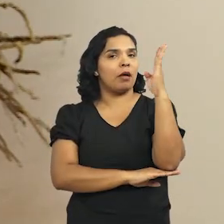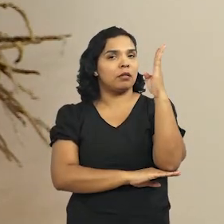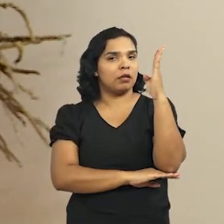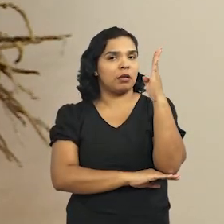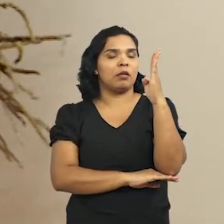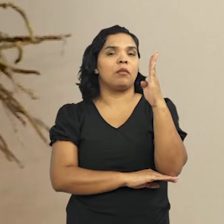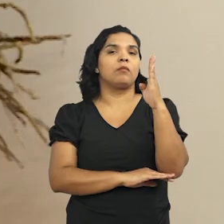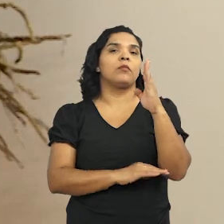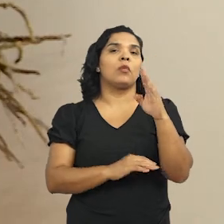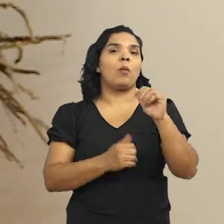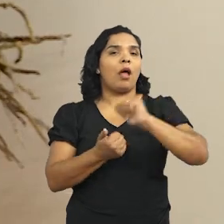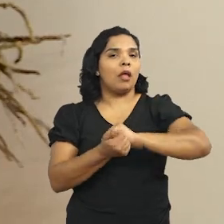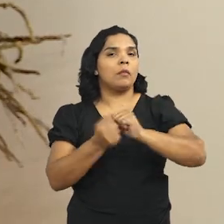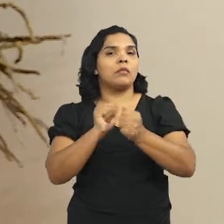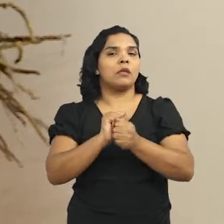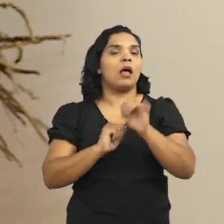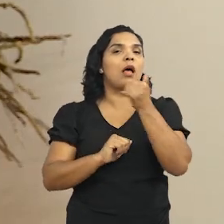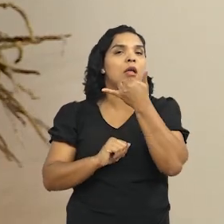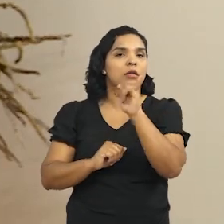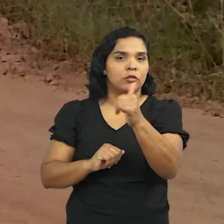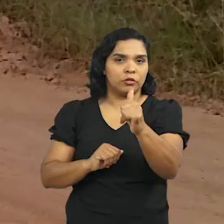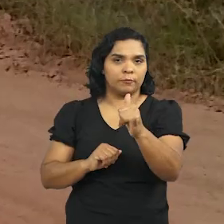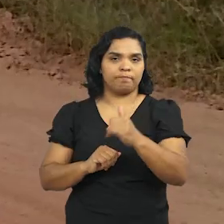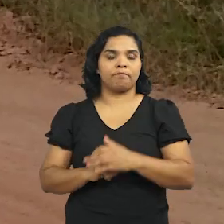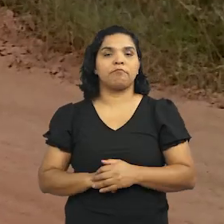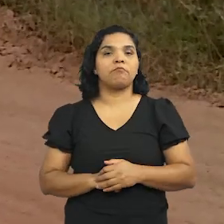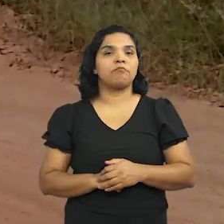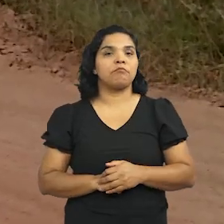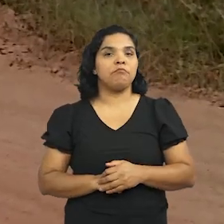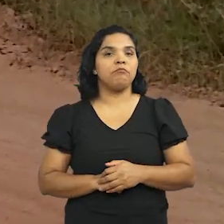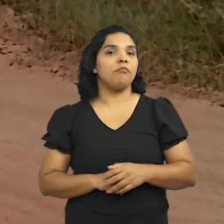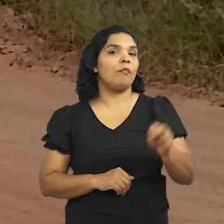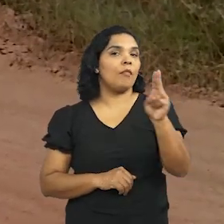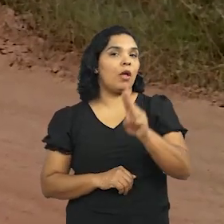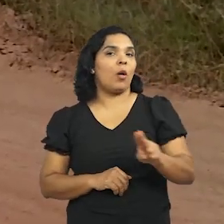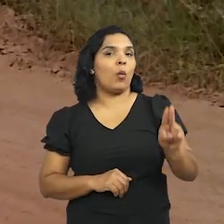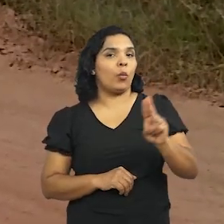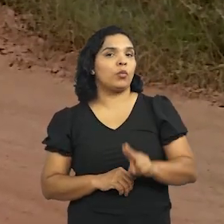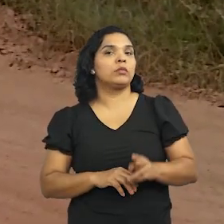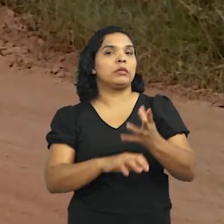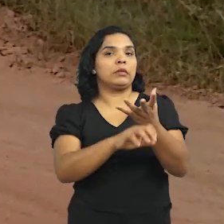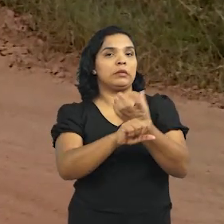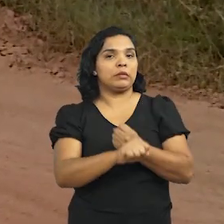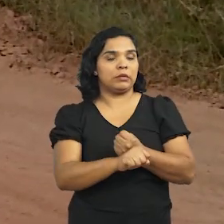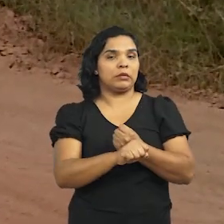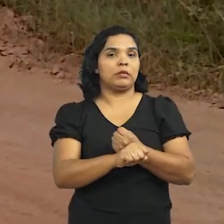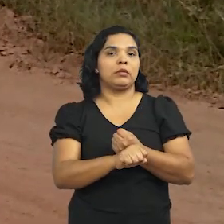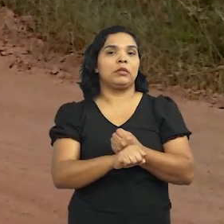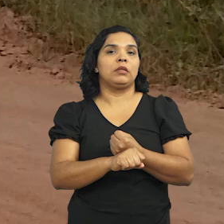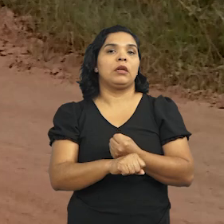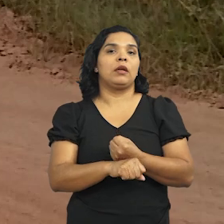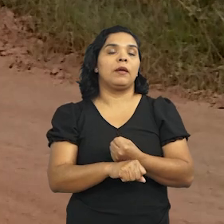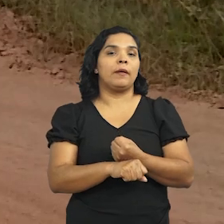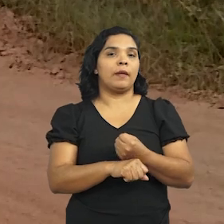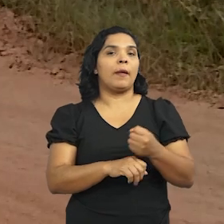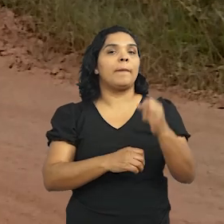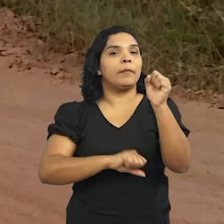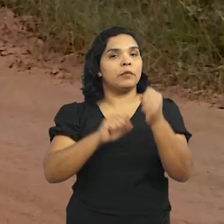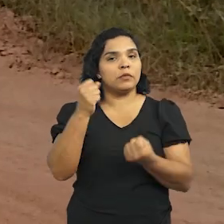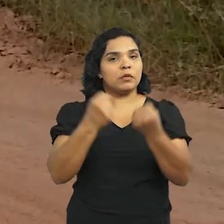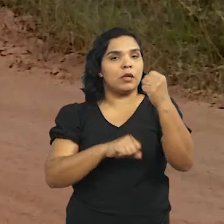demandam bastante por lenha como fonte de energia. O uso da madeira da Caatinga no Rio Grande do Norte pelos setores